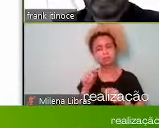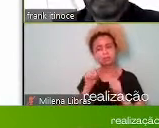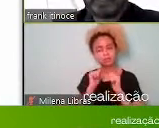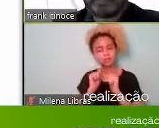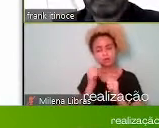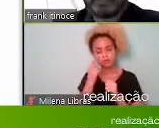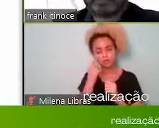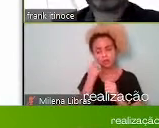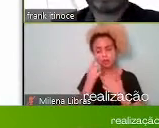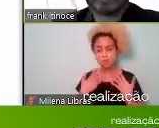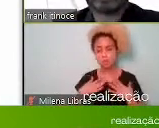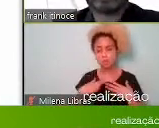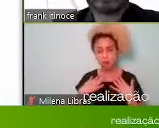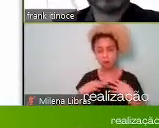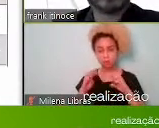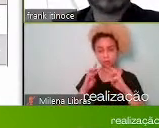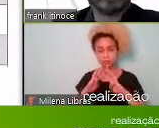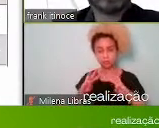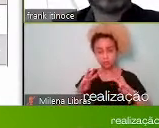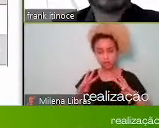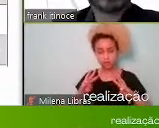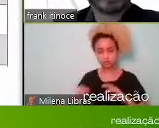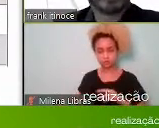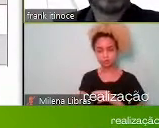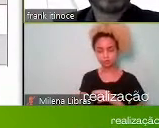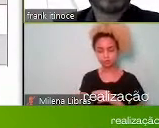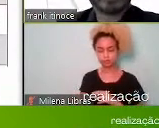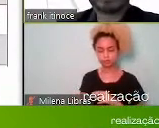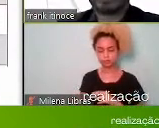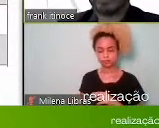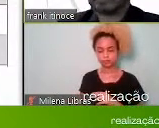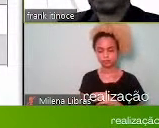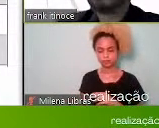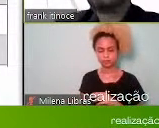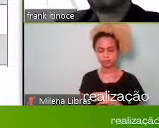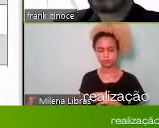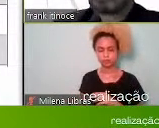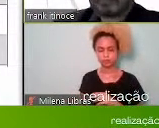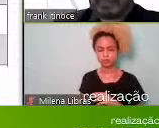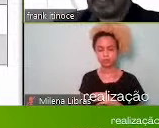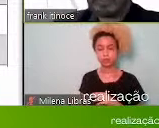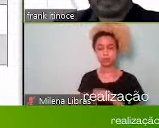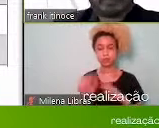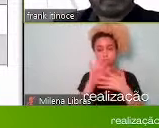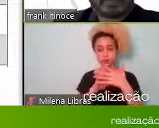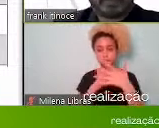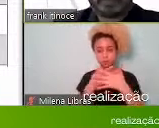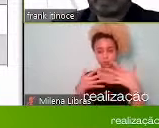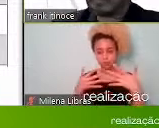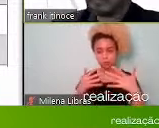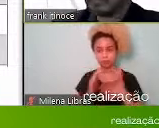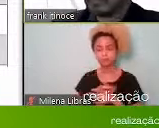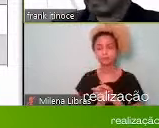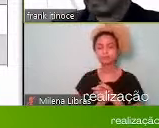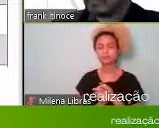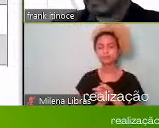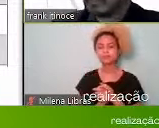calma no site do Corpo de Bombeiros. Aqui as tabelas. Então,